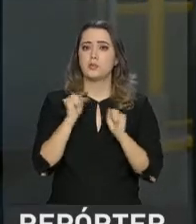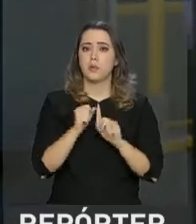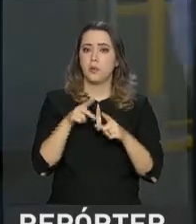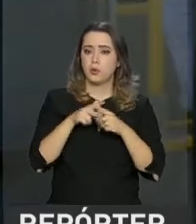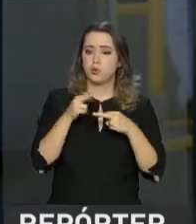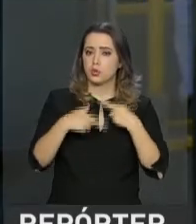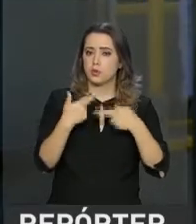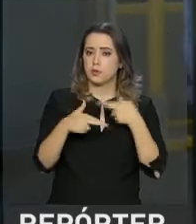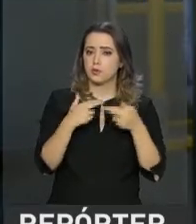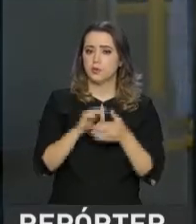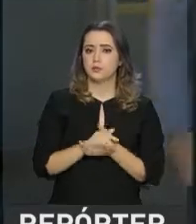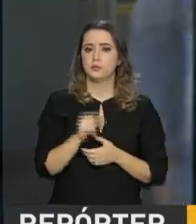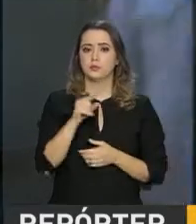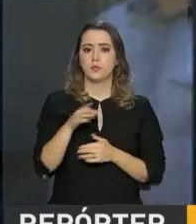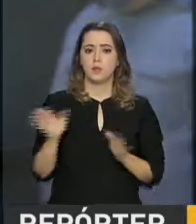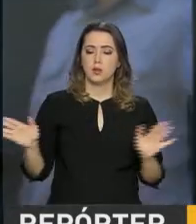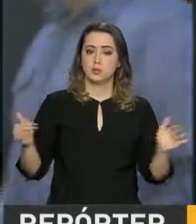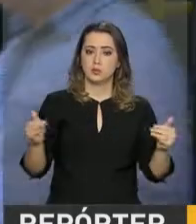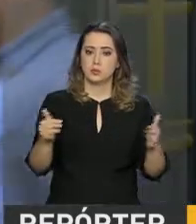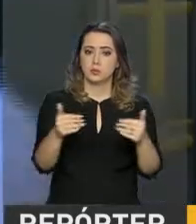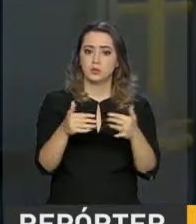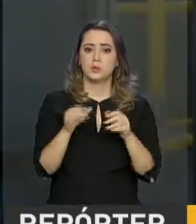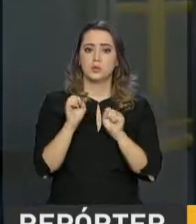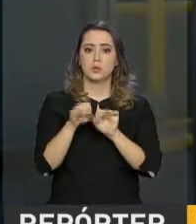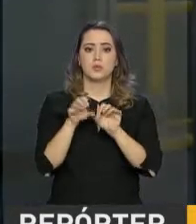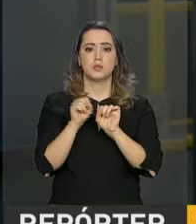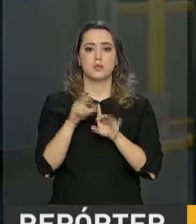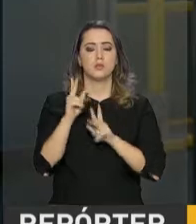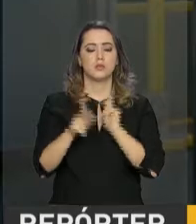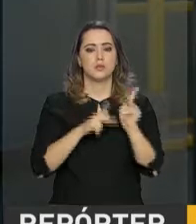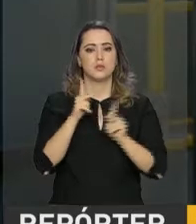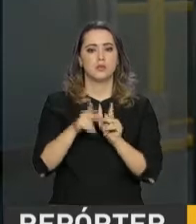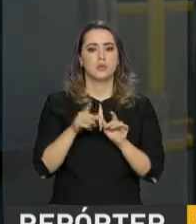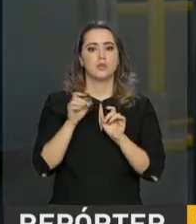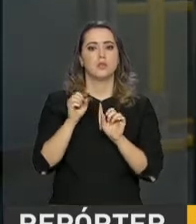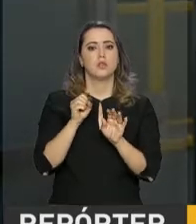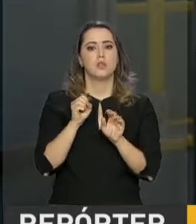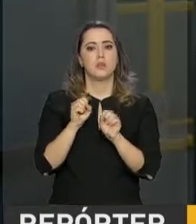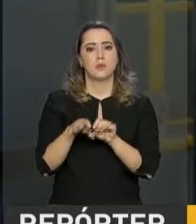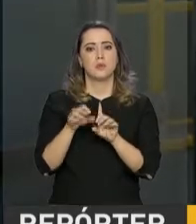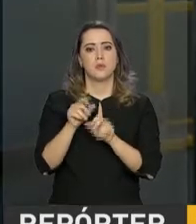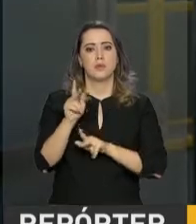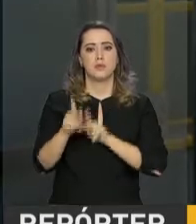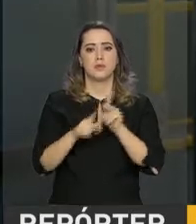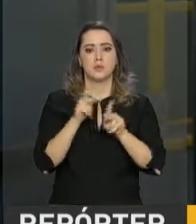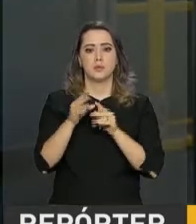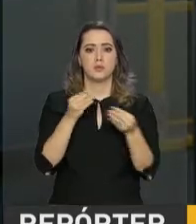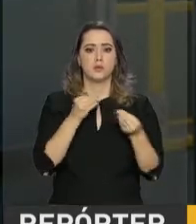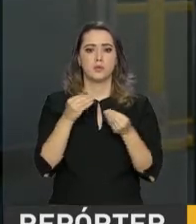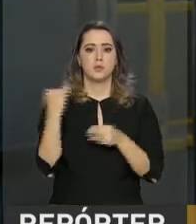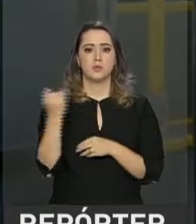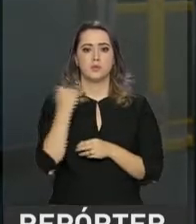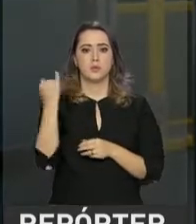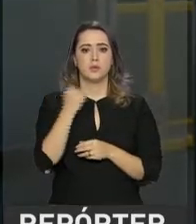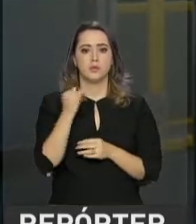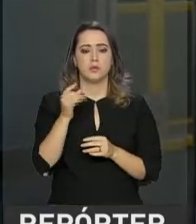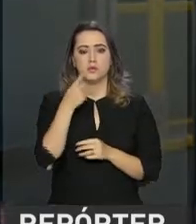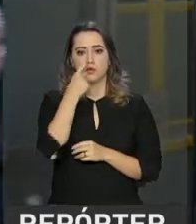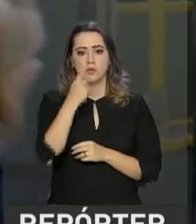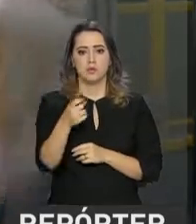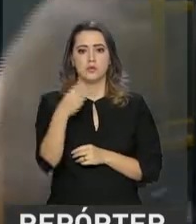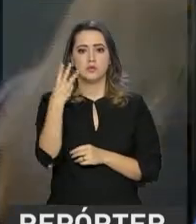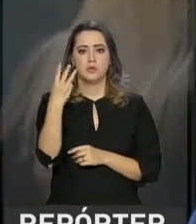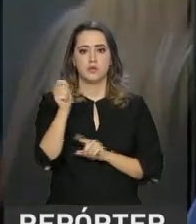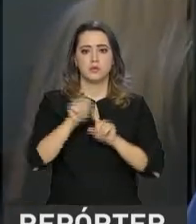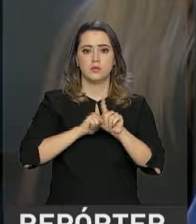é educativa preconceito da população em se na importância do descarte ela tem aproximadamente três meses de duração